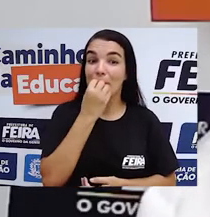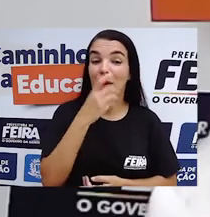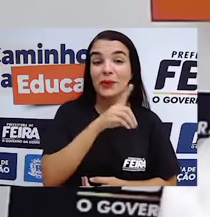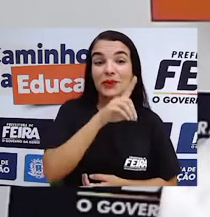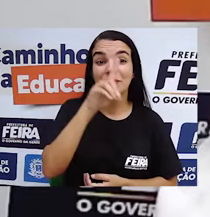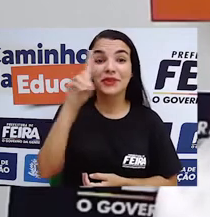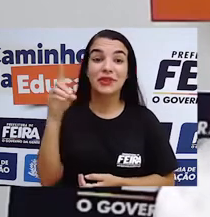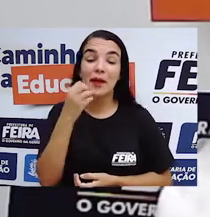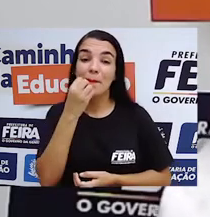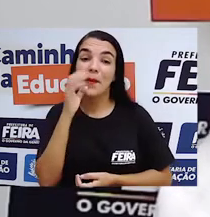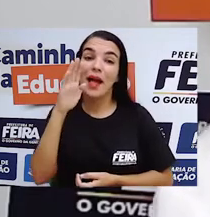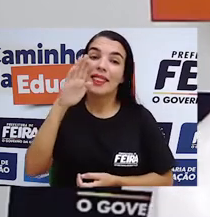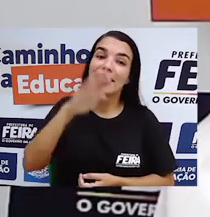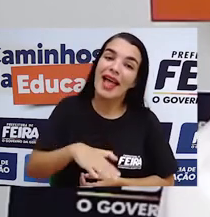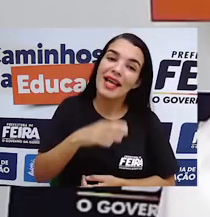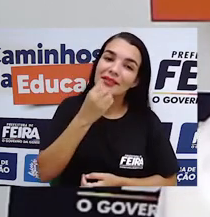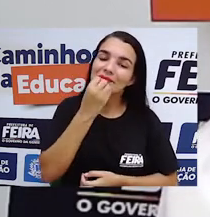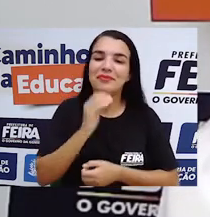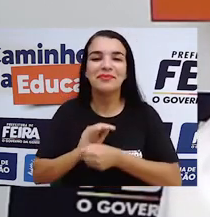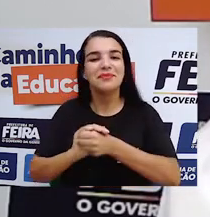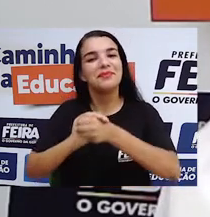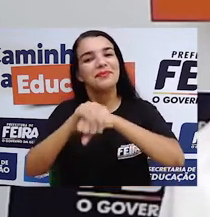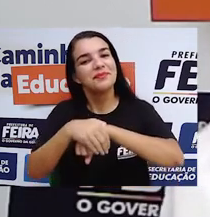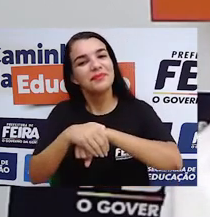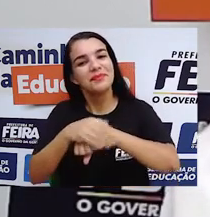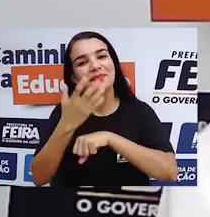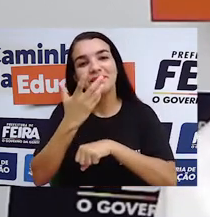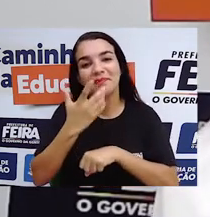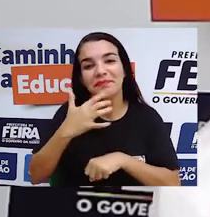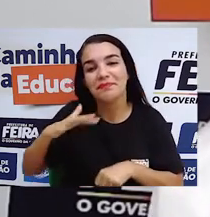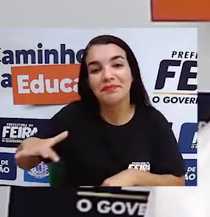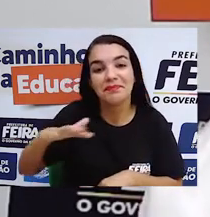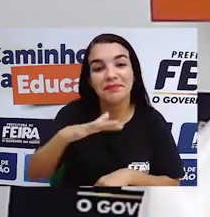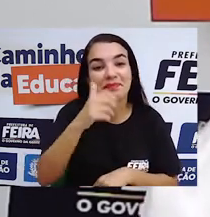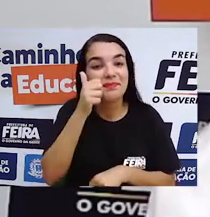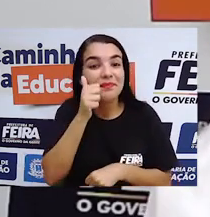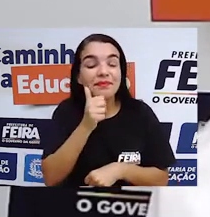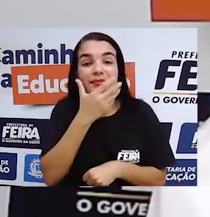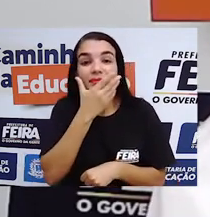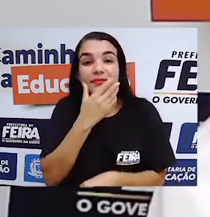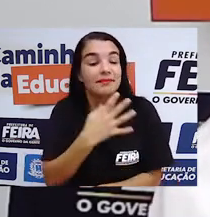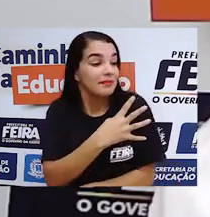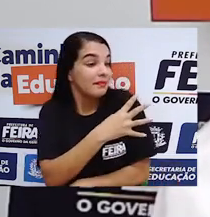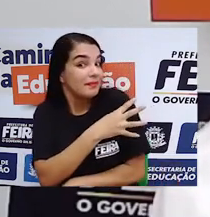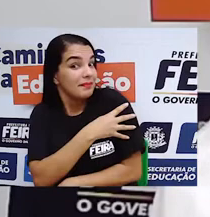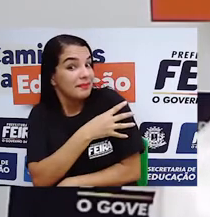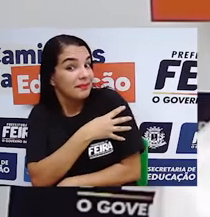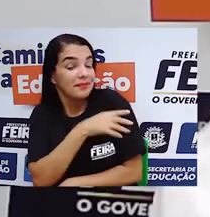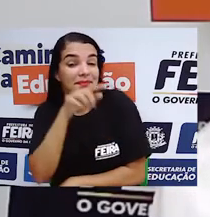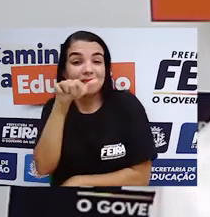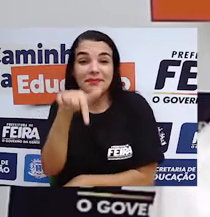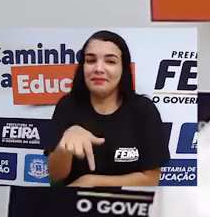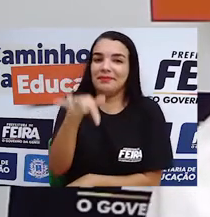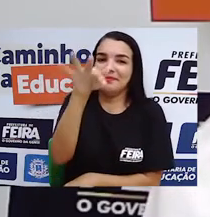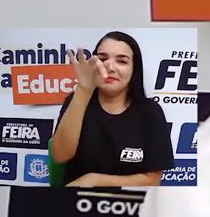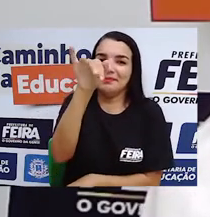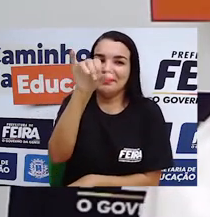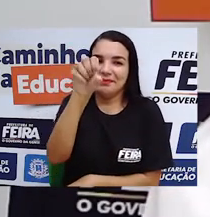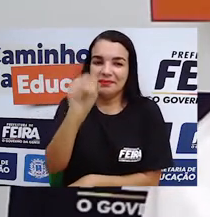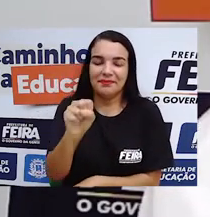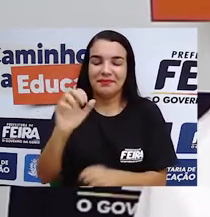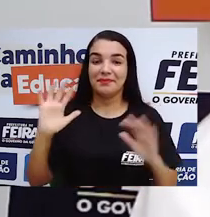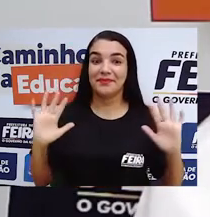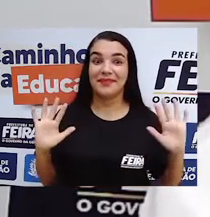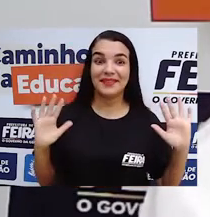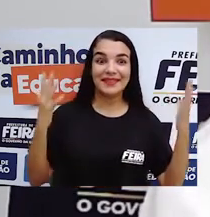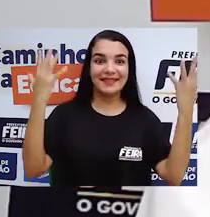Bom dia, boa tarde, boa noite, meus meninos e minhas meninas, nossos quartos anos da cidade Feira de Santana. É com